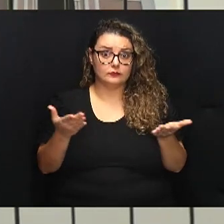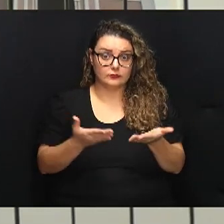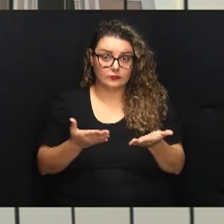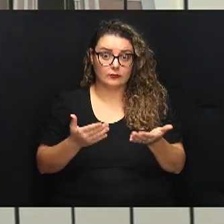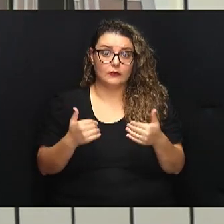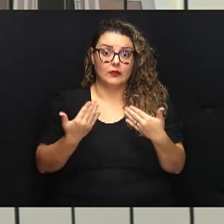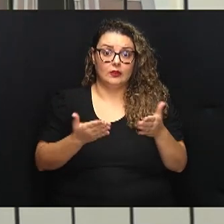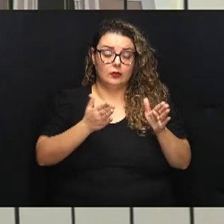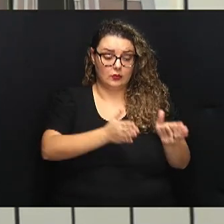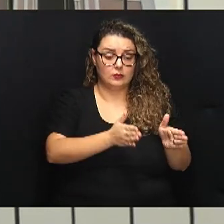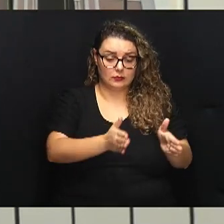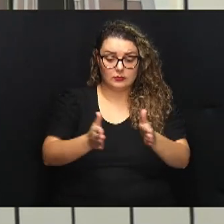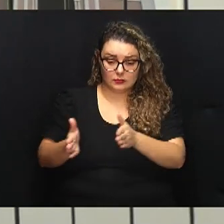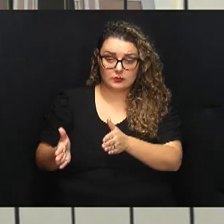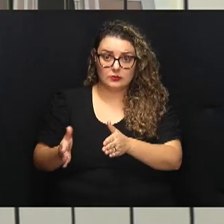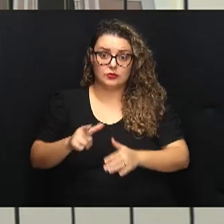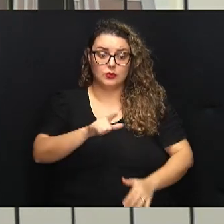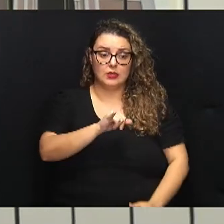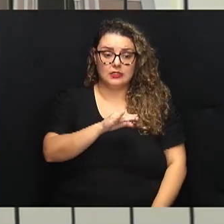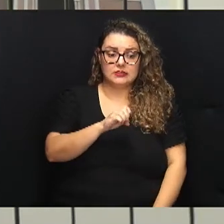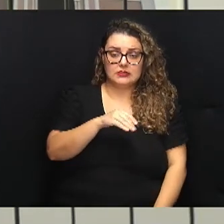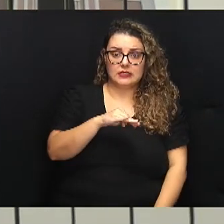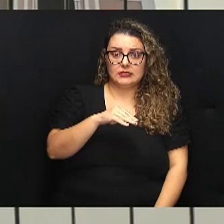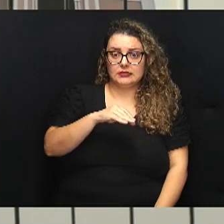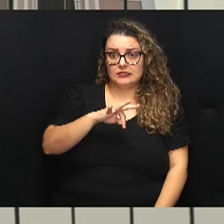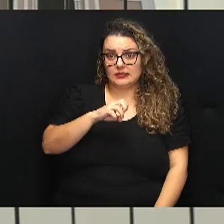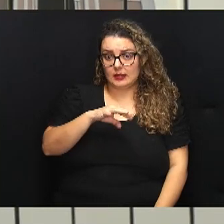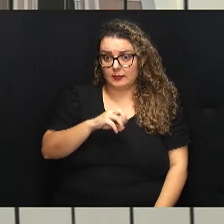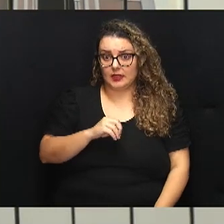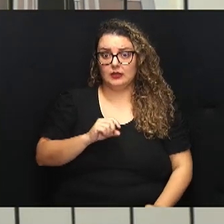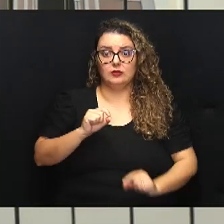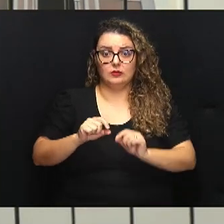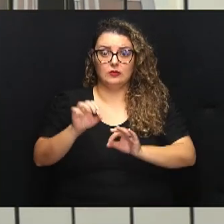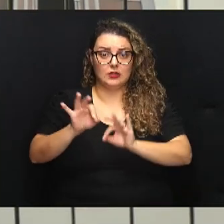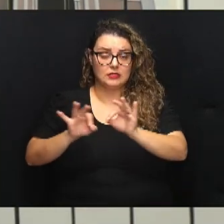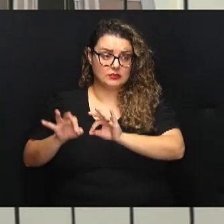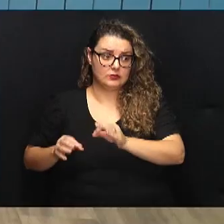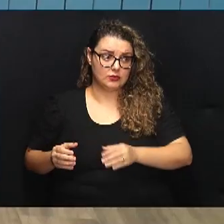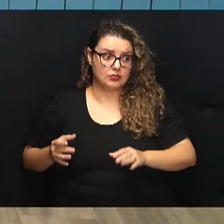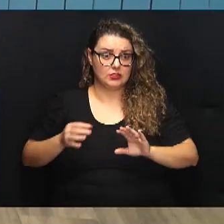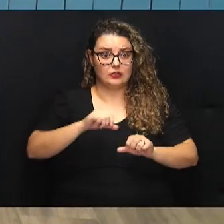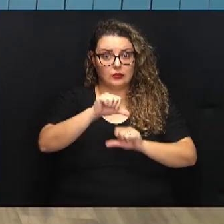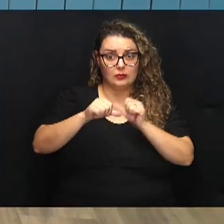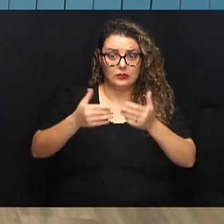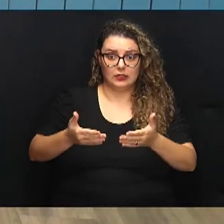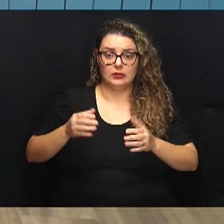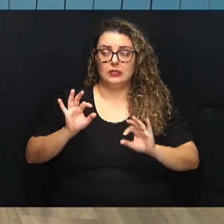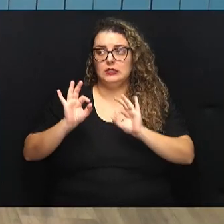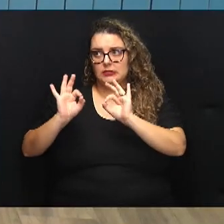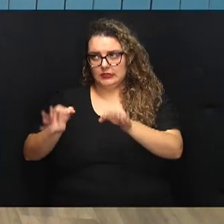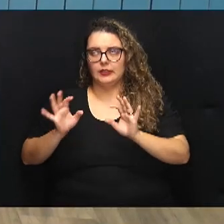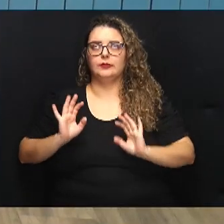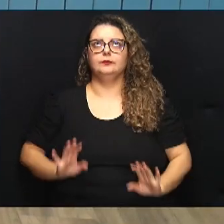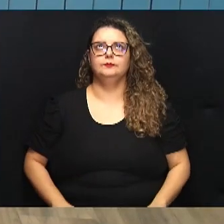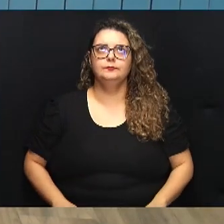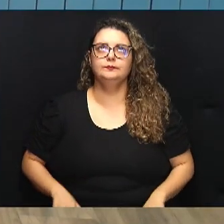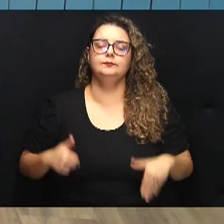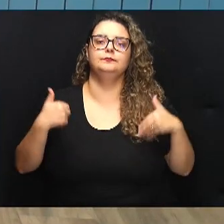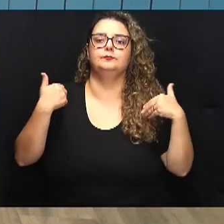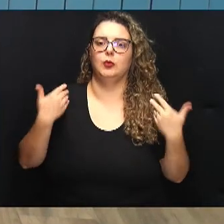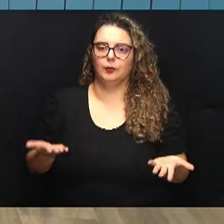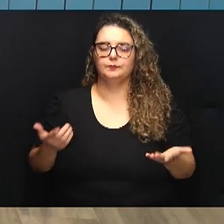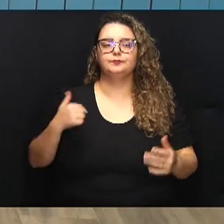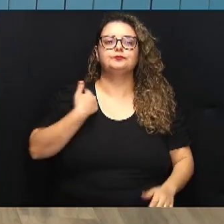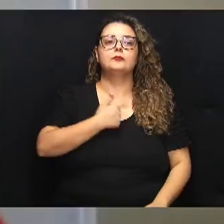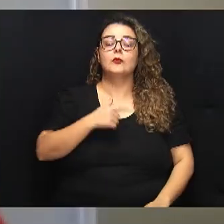as etapas de um licenciamento e o que esse projeto altera. Certo. Bem, nós temos no